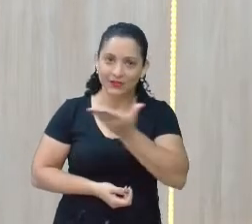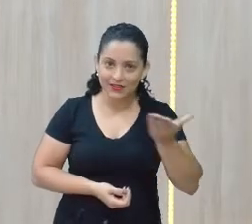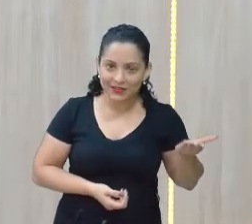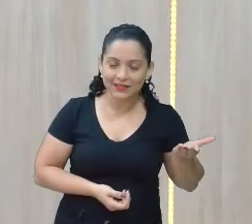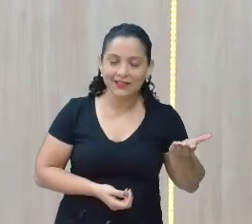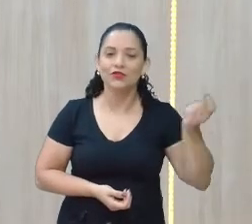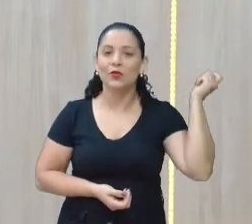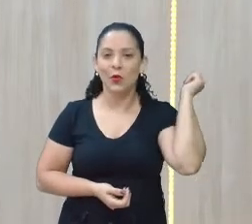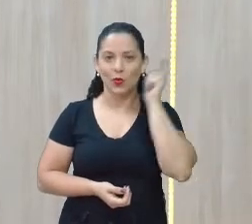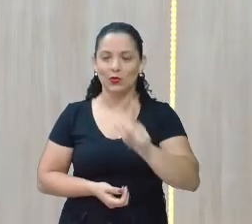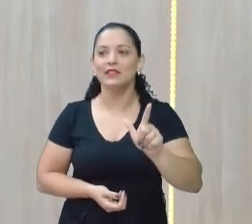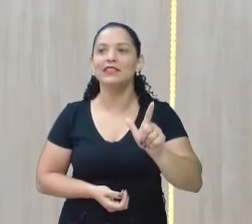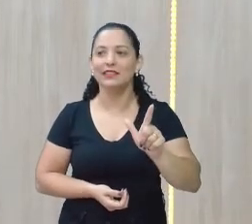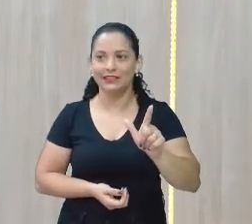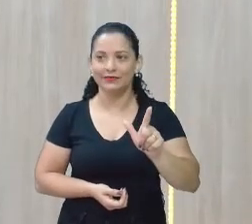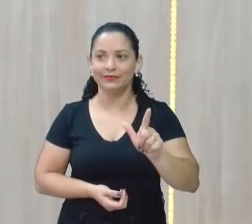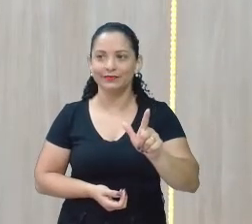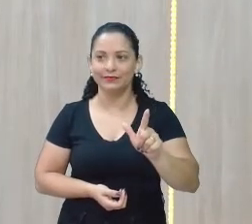consigam